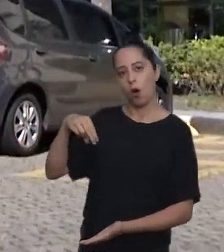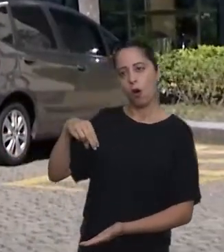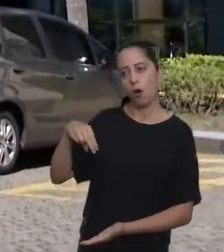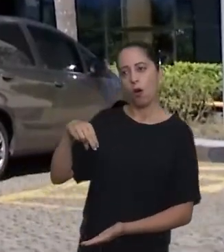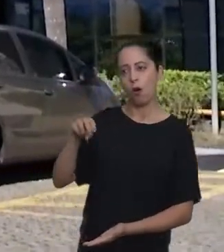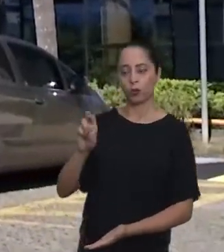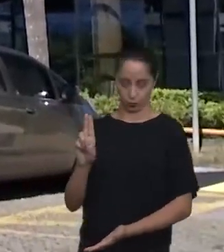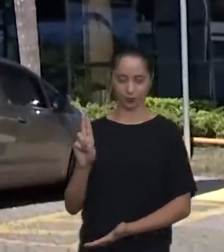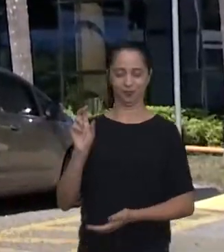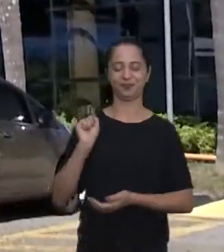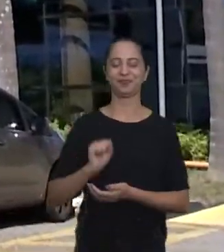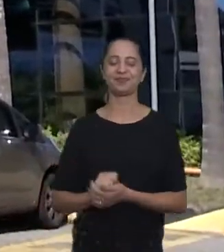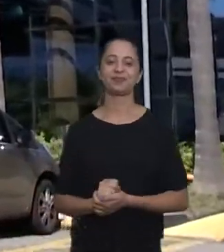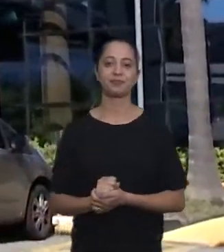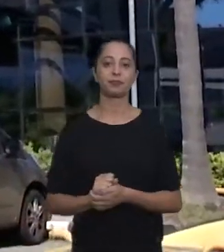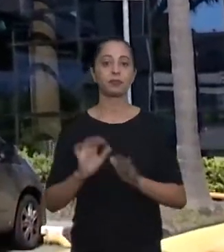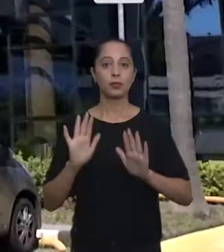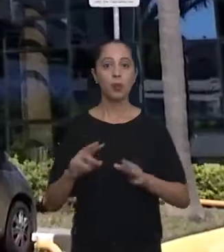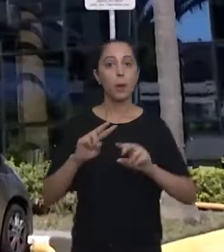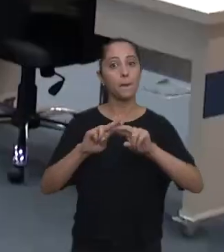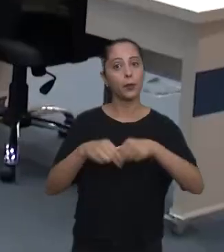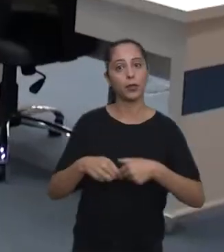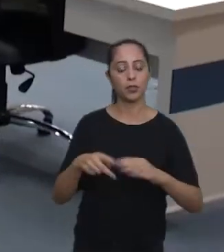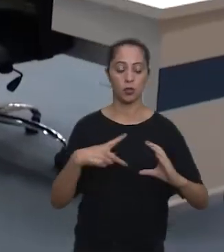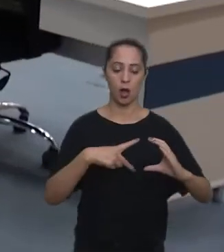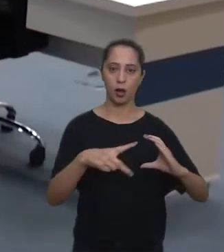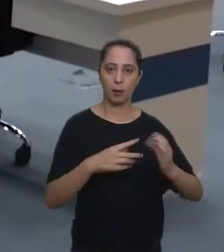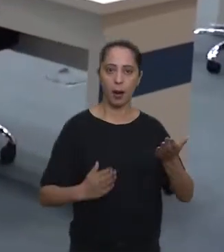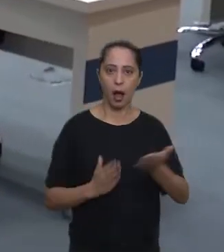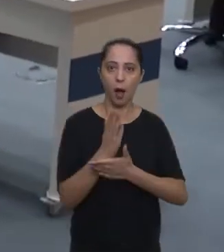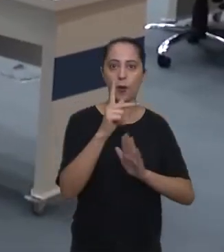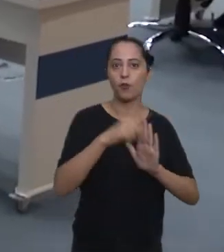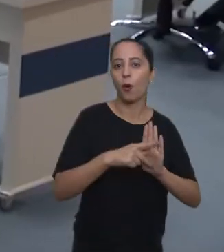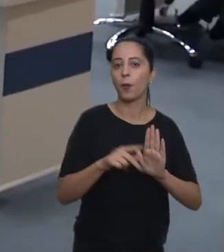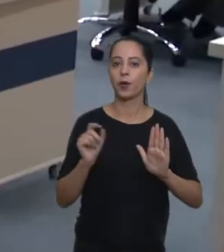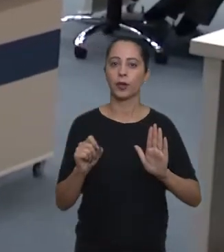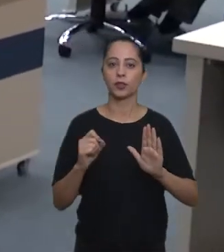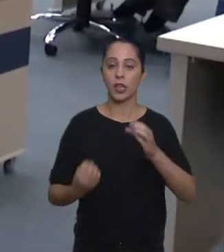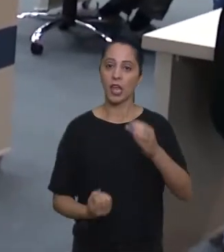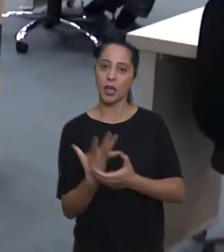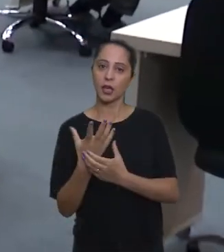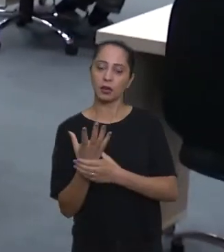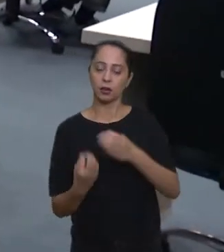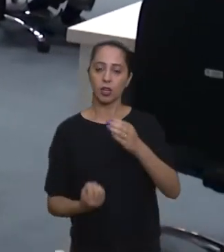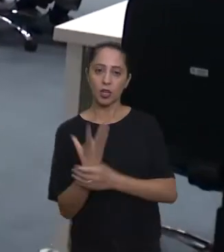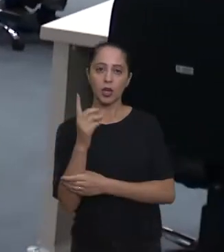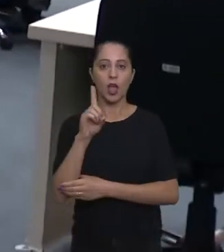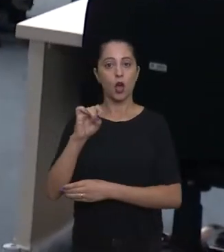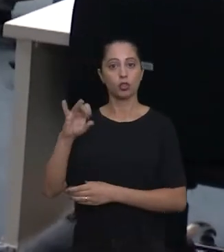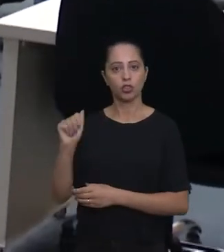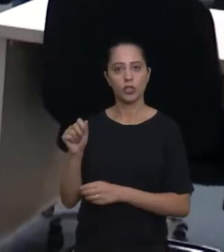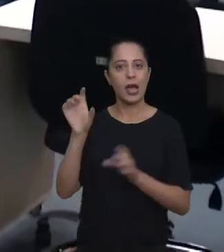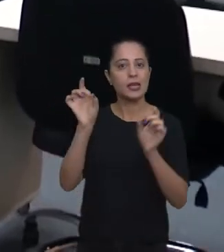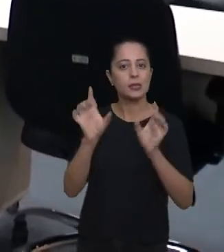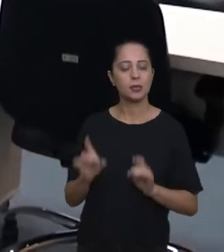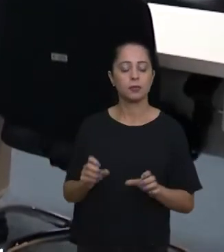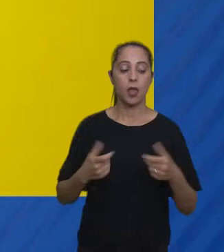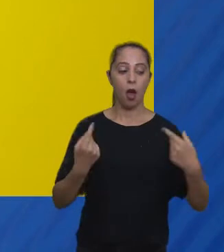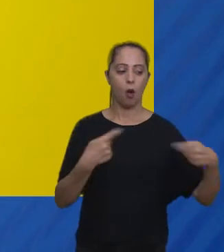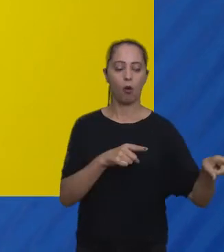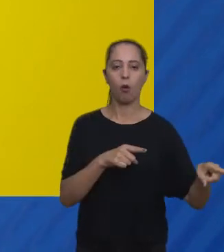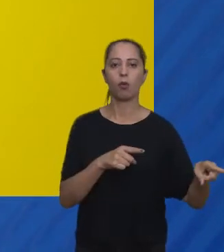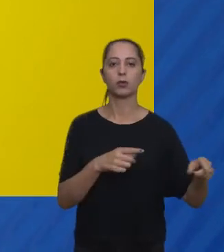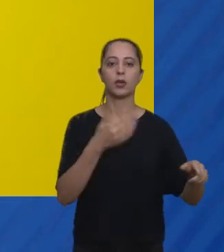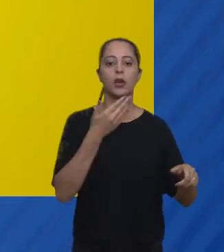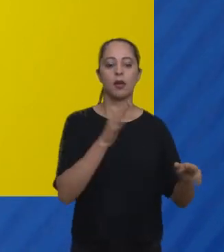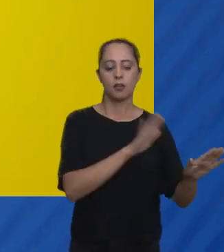a Câmara Municipal de São José dos Campos aprovou um projeto que cria o Dia Municipal de Combate ao Trabalho Infantil.